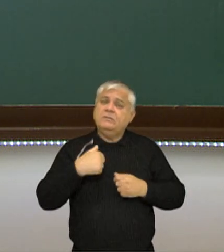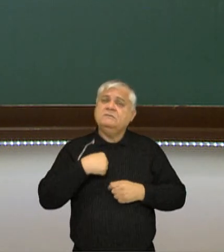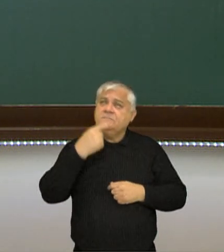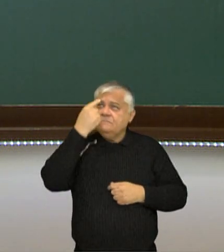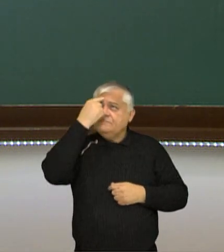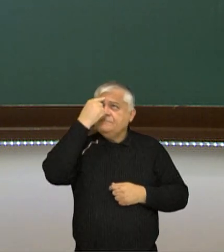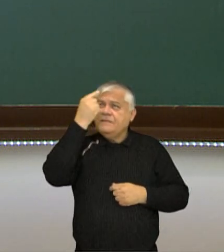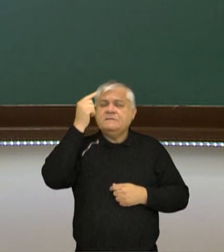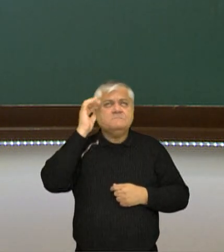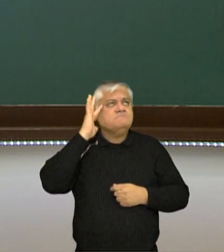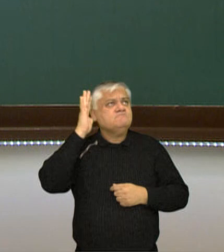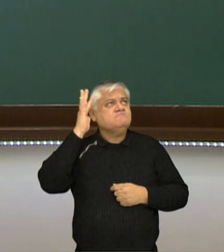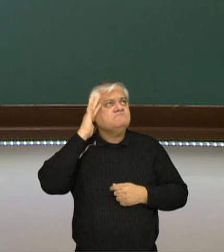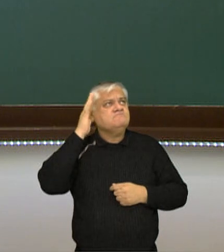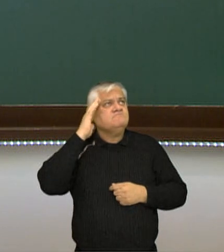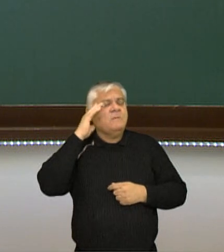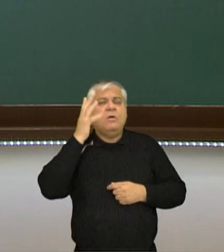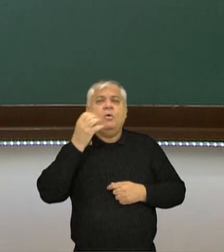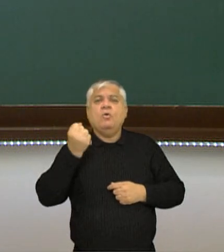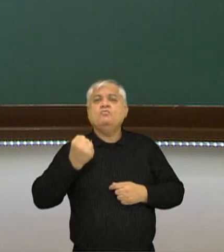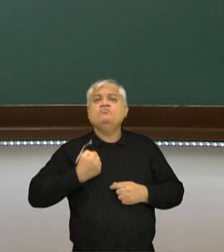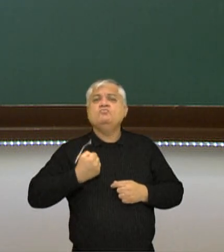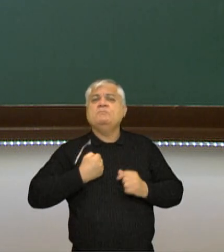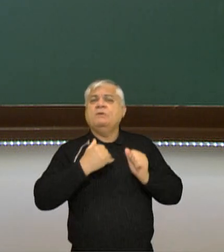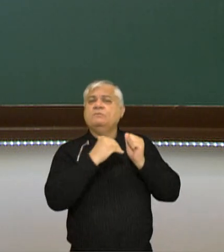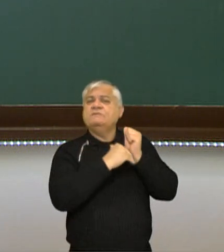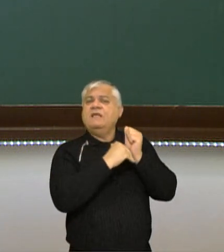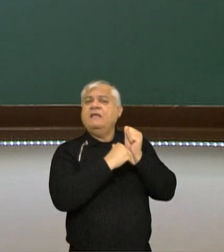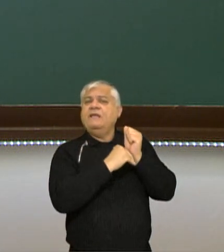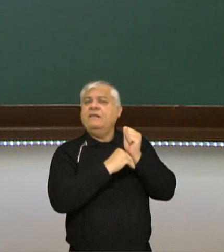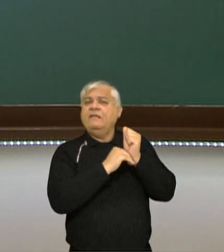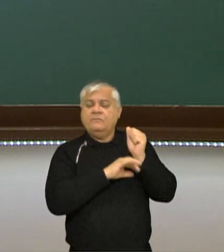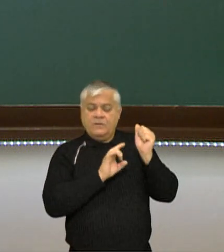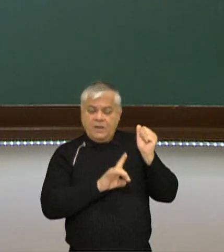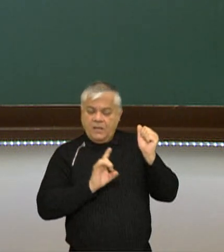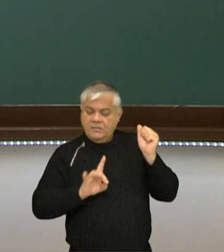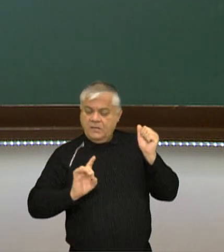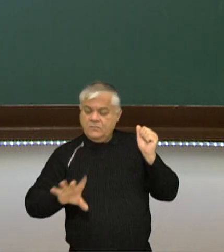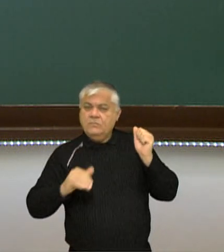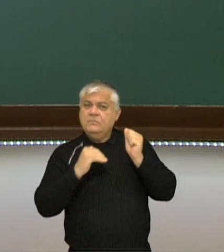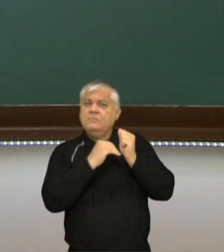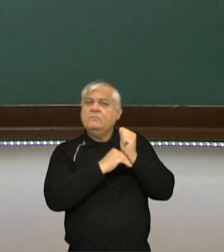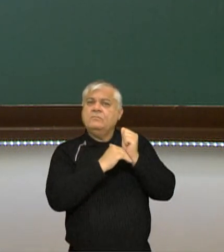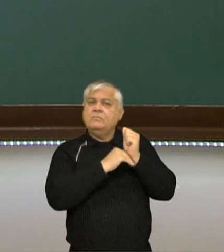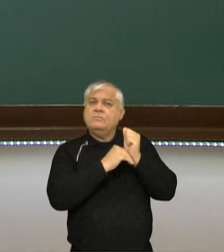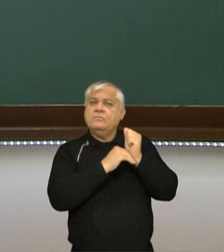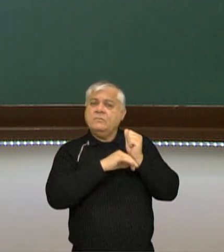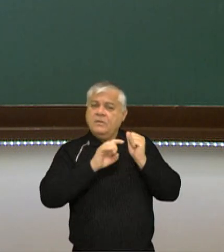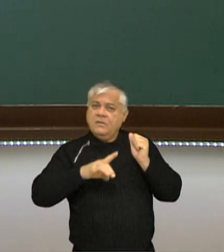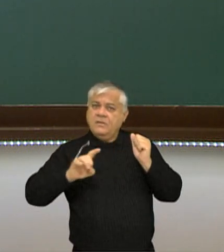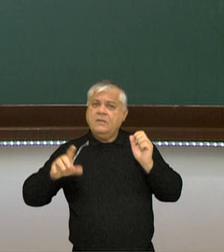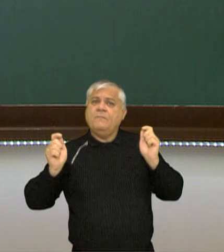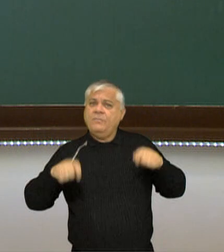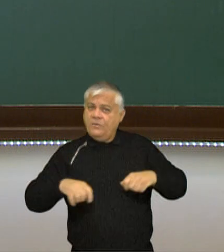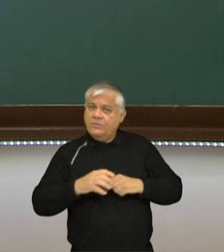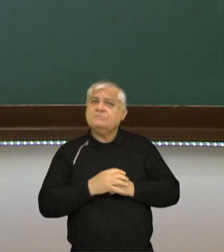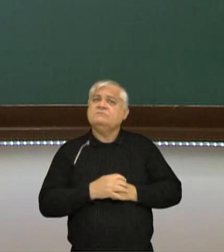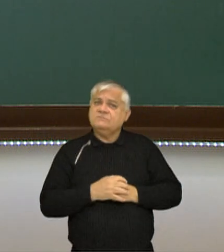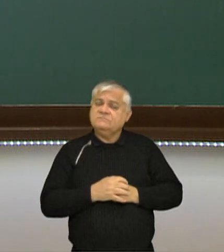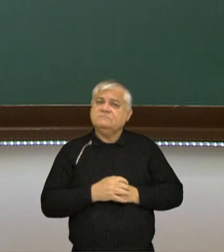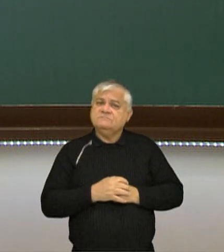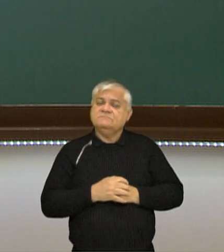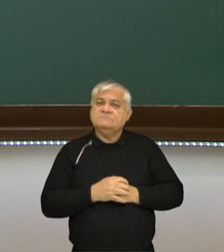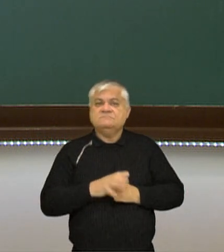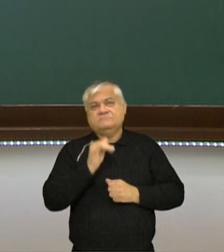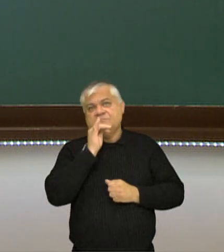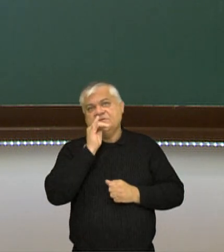Você pode usar um código secreto para suas peças e você vai ter um tabuleiro de xadrez secreto. Por exemplo,